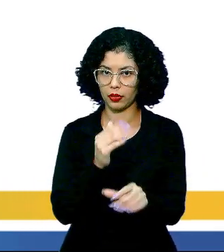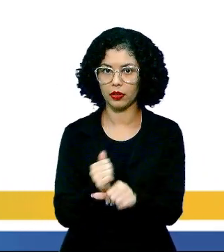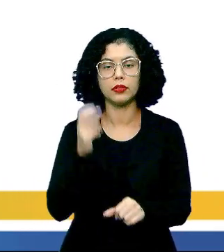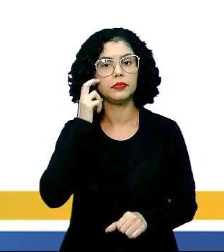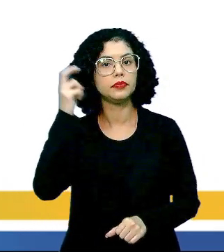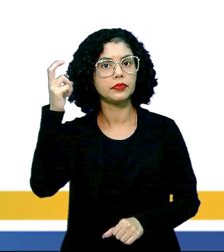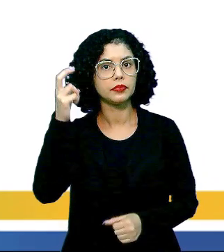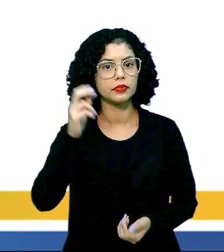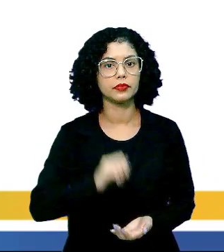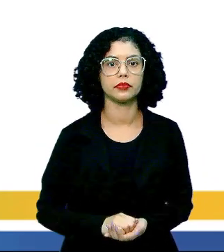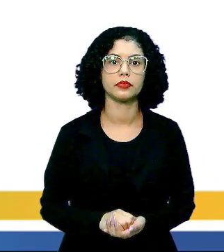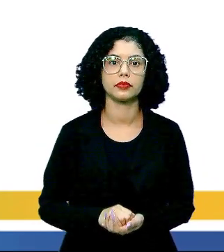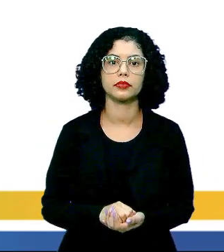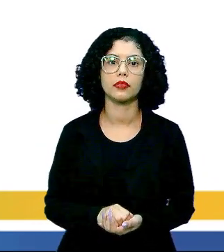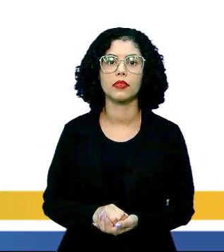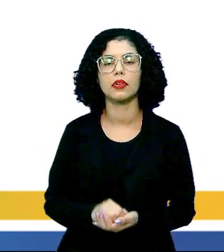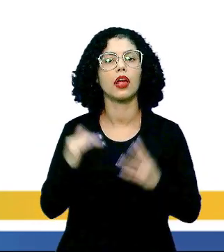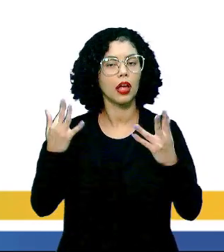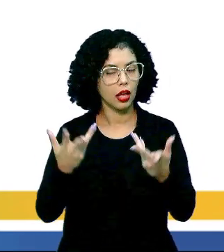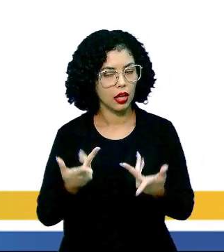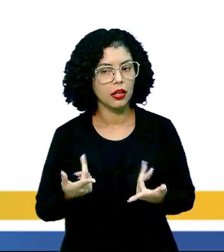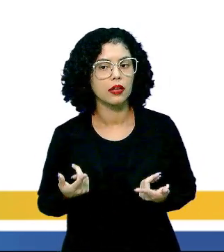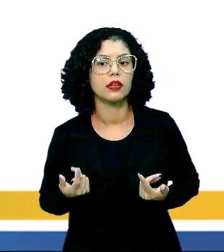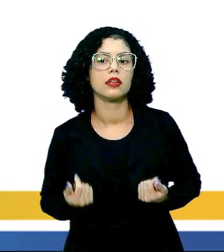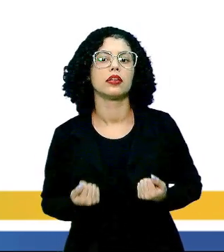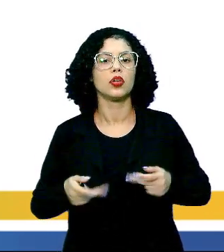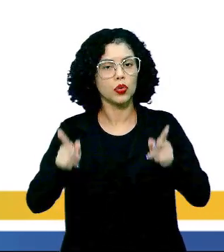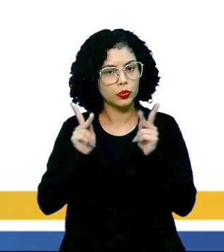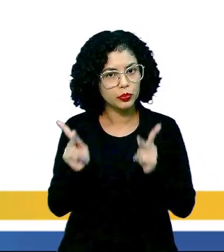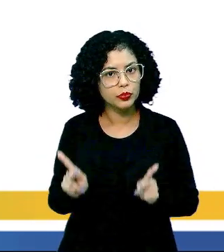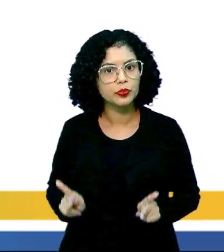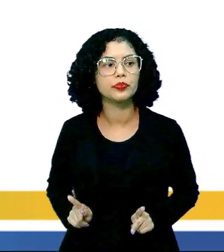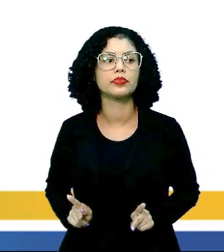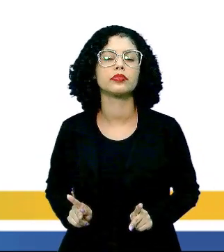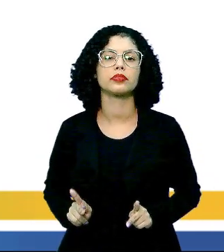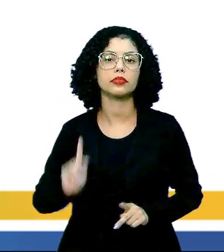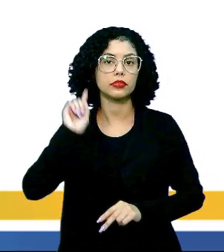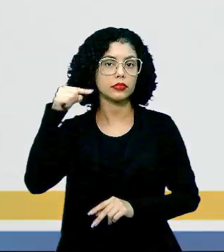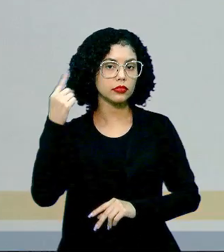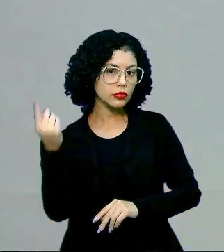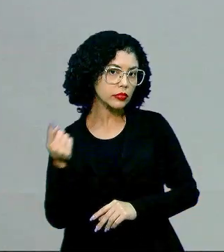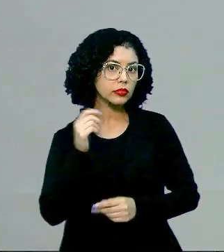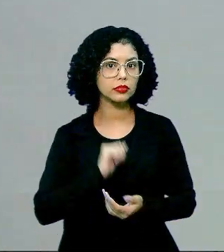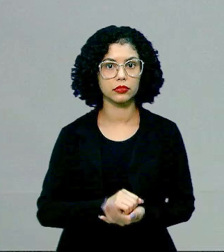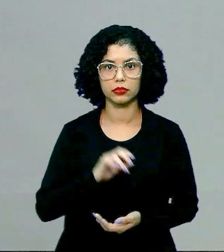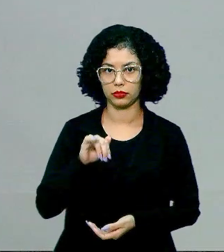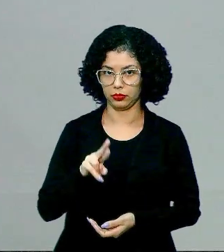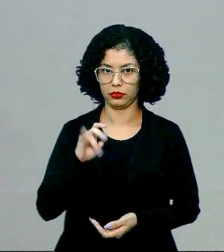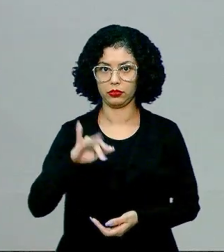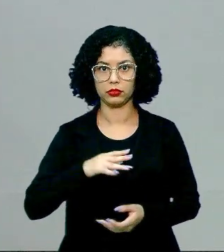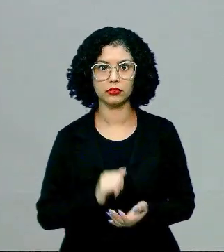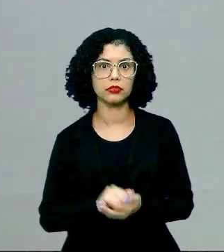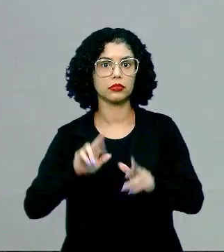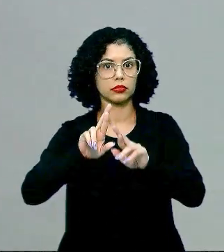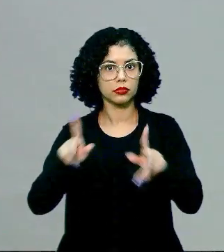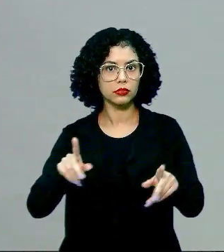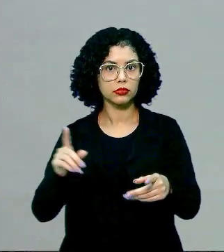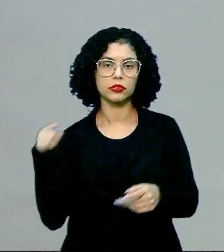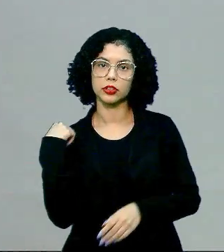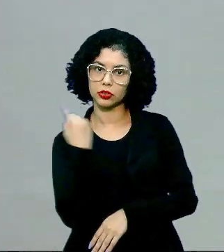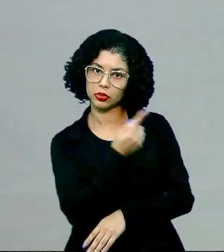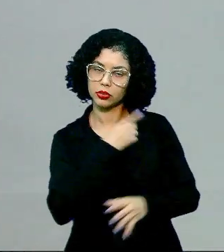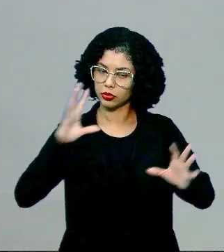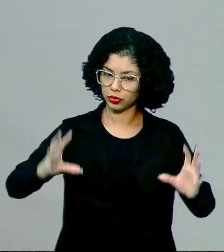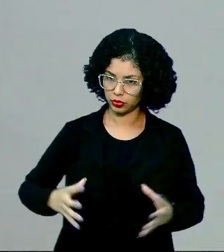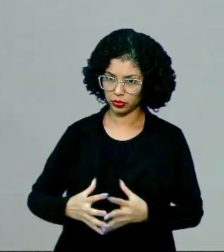à cultura, aos hábitos, aos comportamentos, aquilo que é inerente à dinâmica das